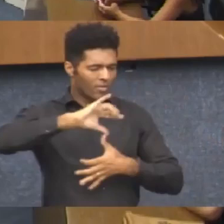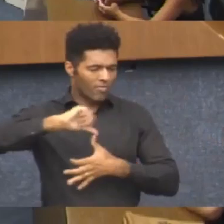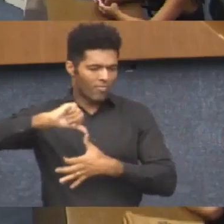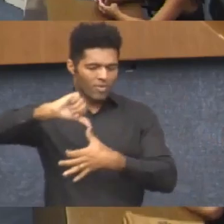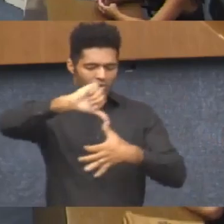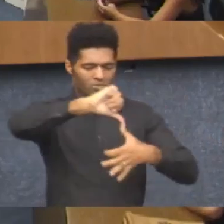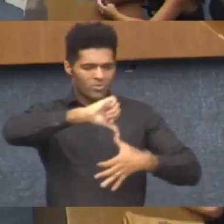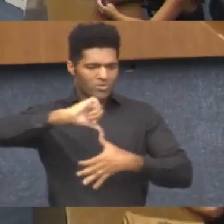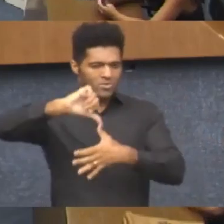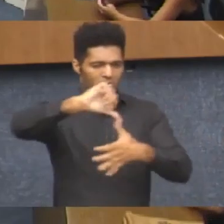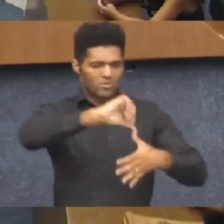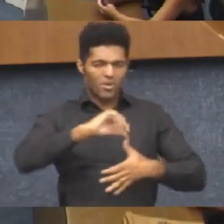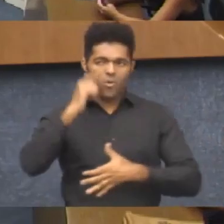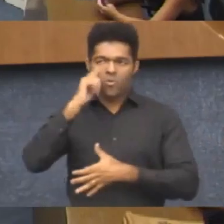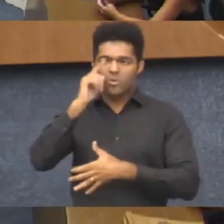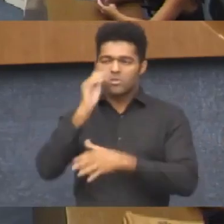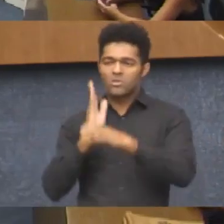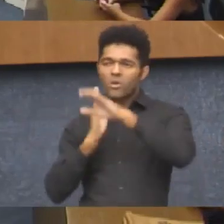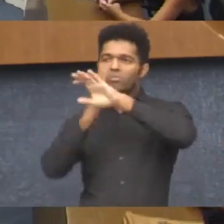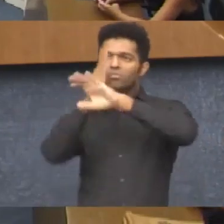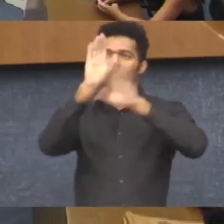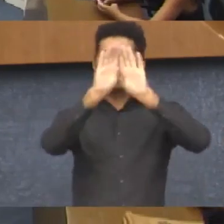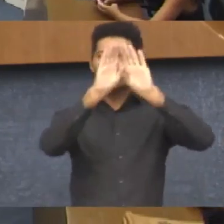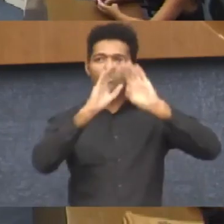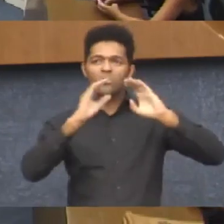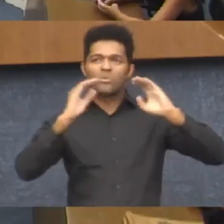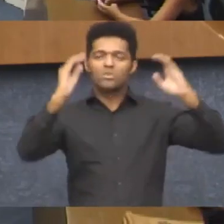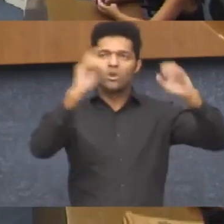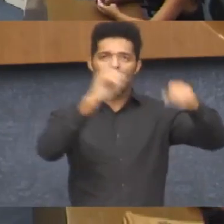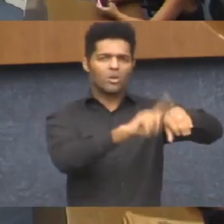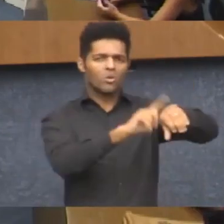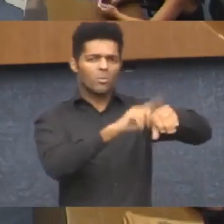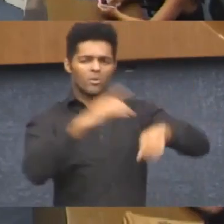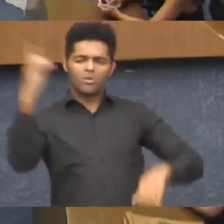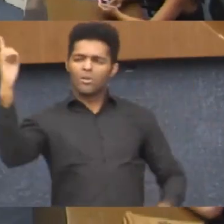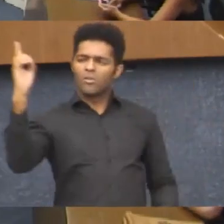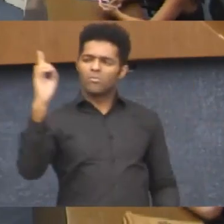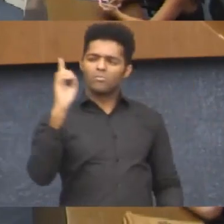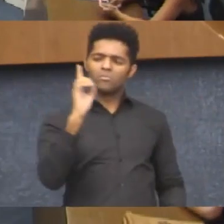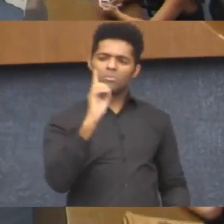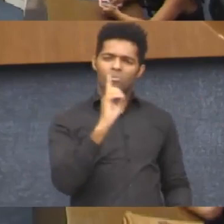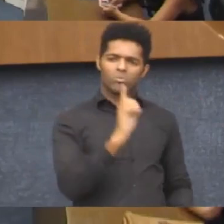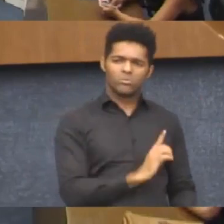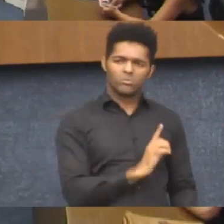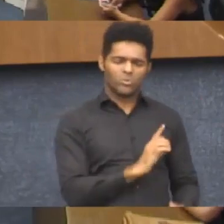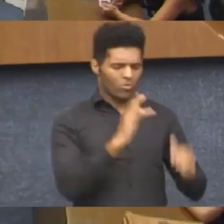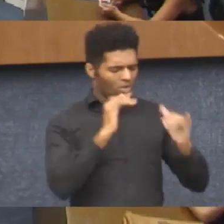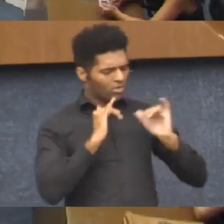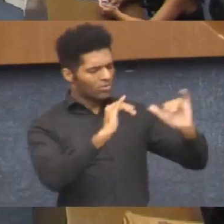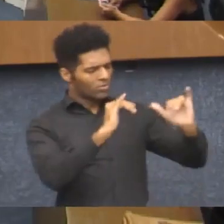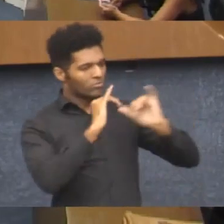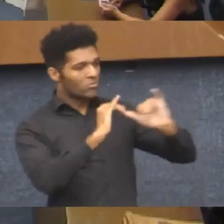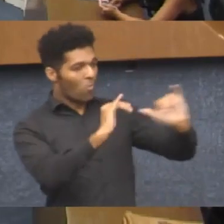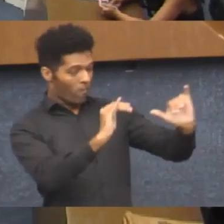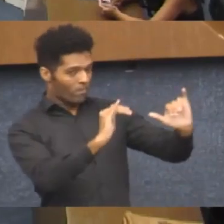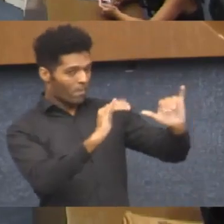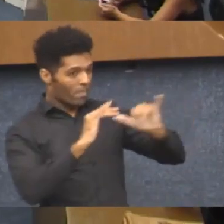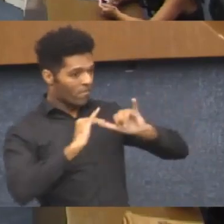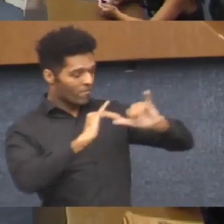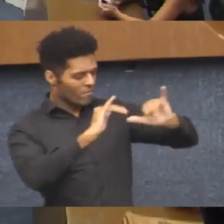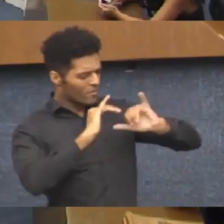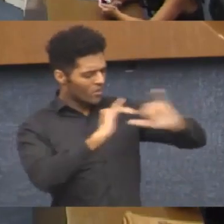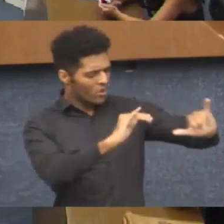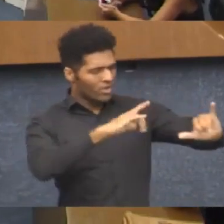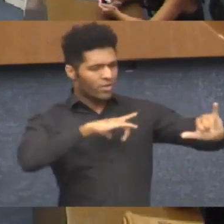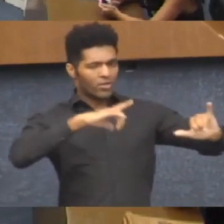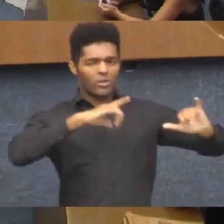conseguiu subir aos céus. Quando voltou, contou, disse que